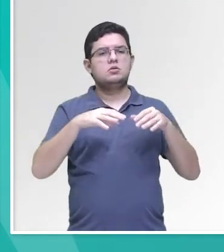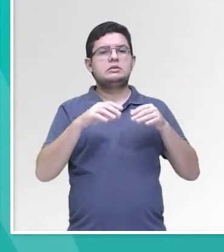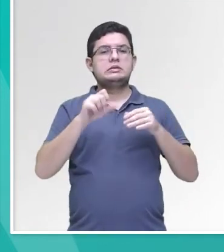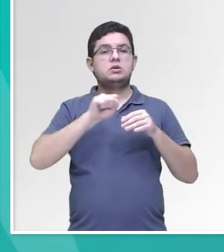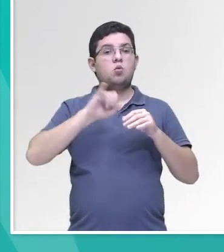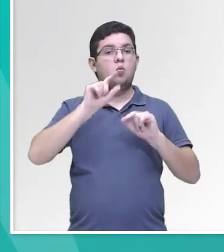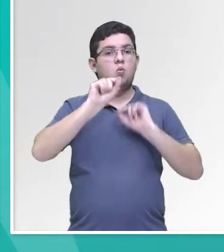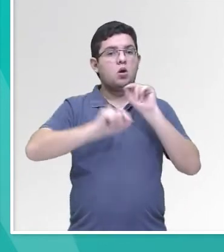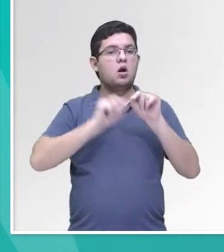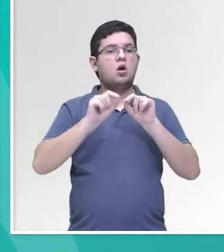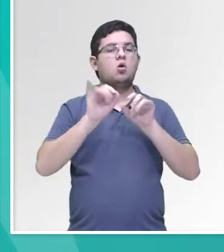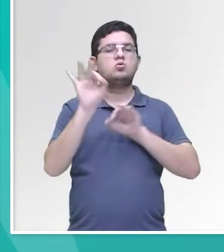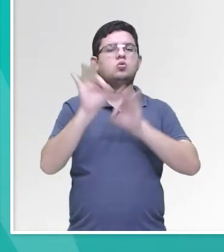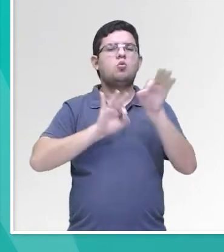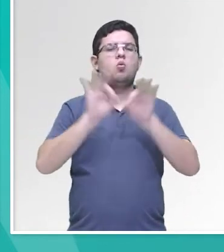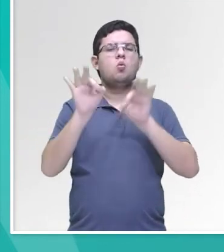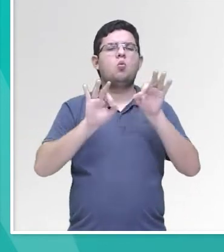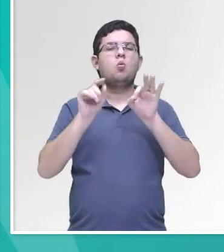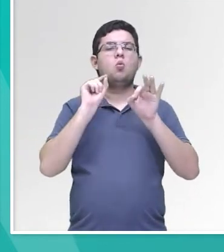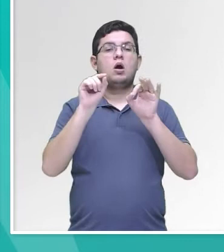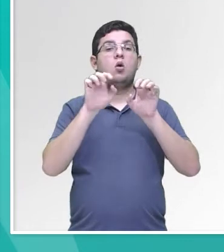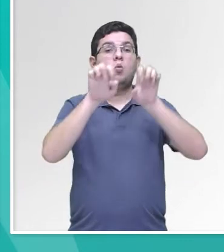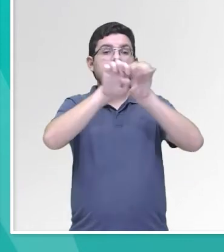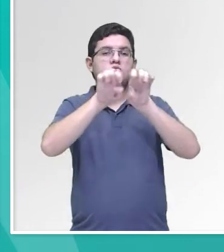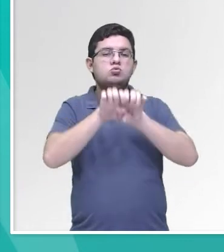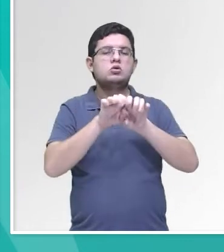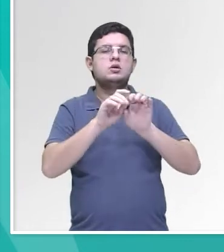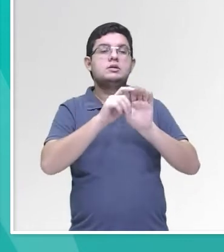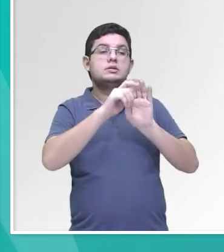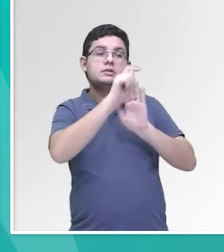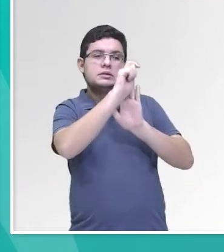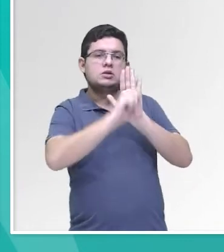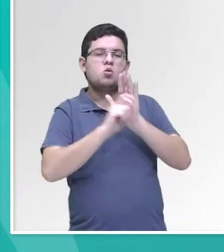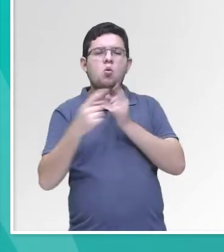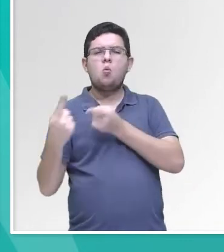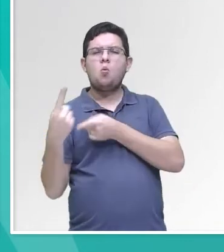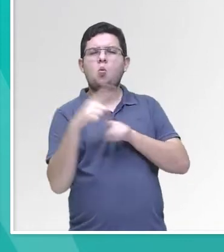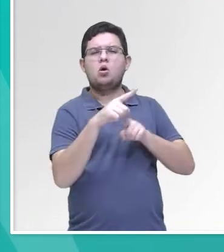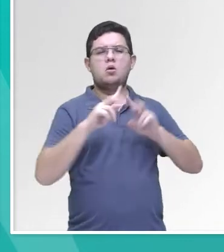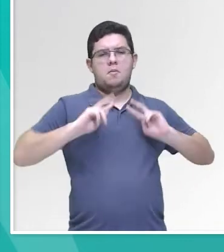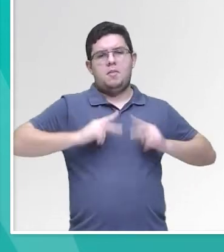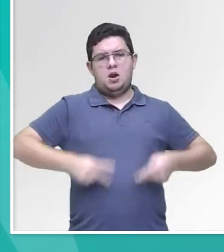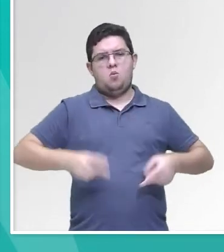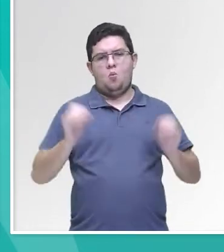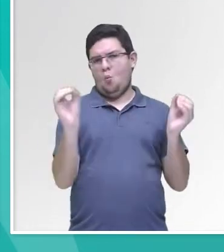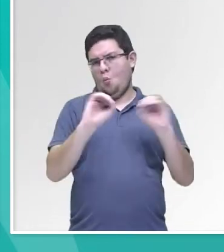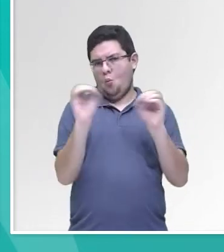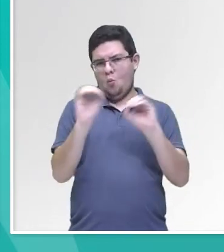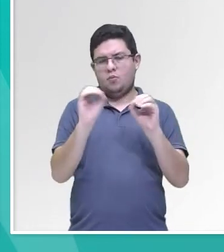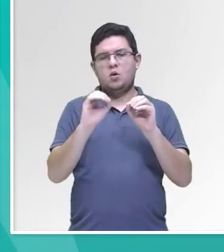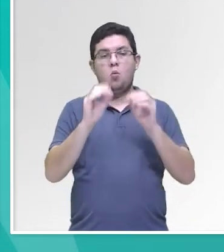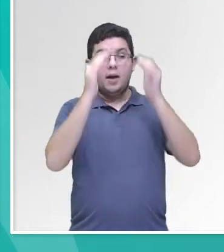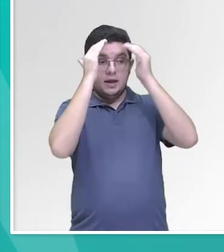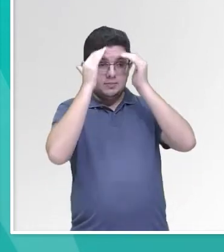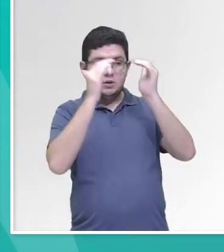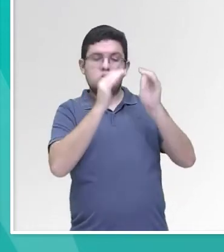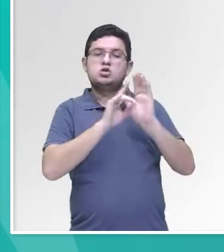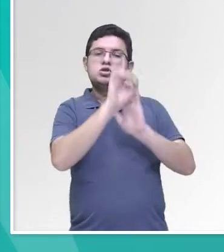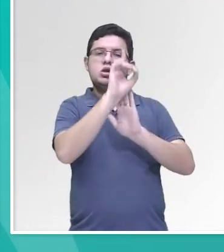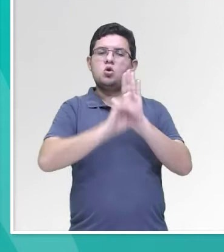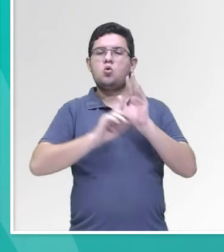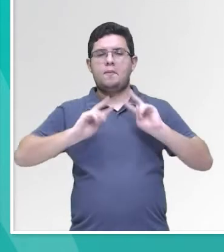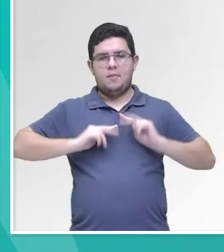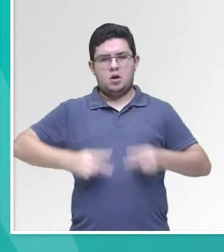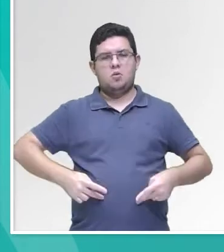vá contra os direitos humanos, não é? Que não desrespeite tais direitos, eu posso sim ter